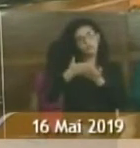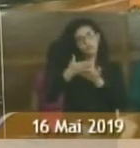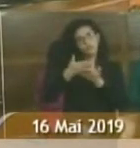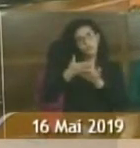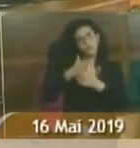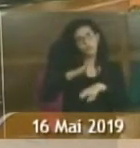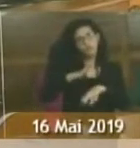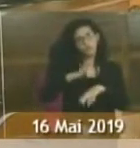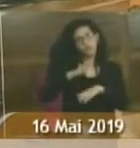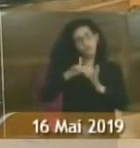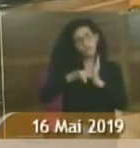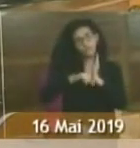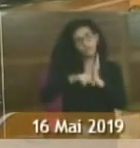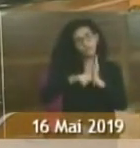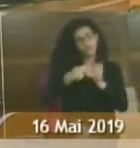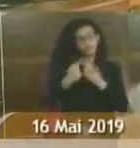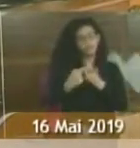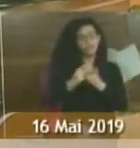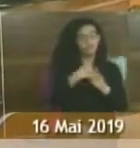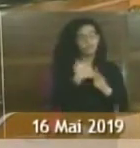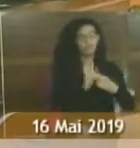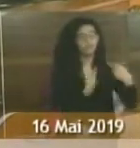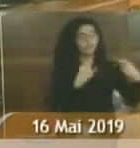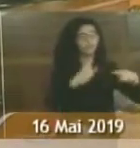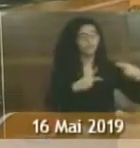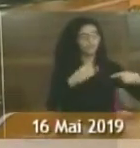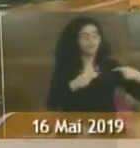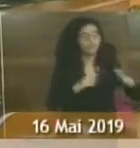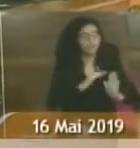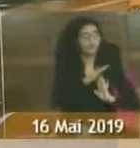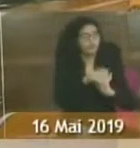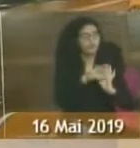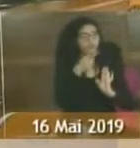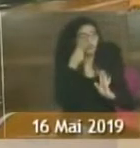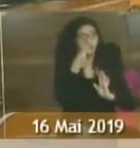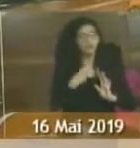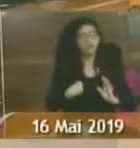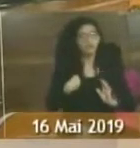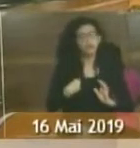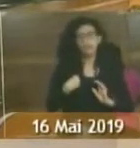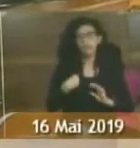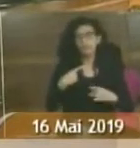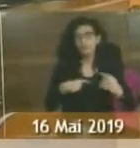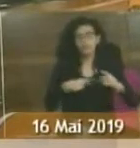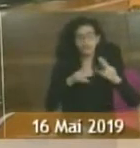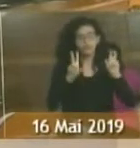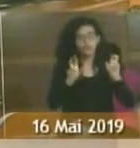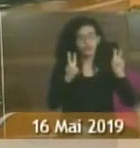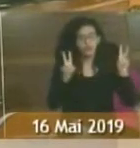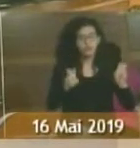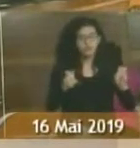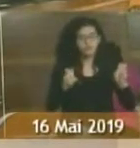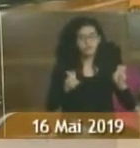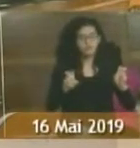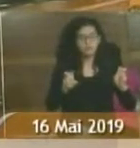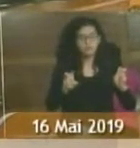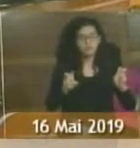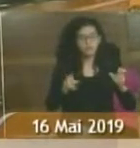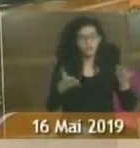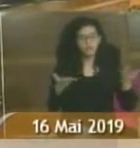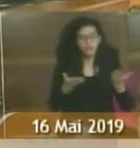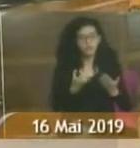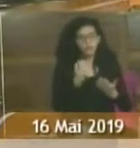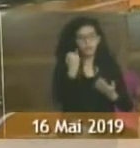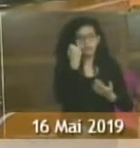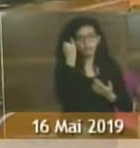tarde, que nós estávamos discutindo lá embaixo, todos os vereadores presentes, um assunto, né, uma matéria que é de grande